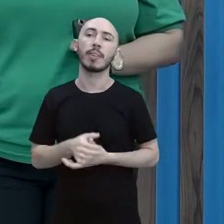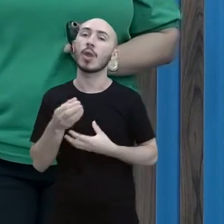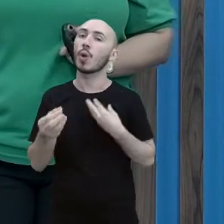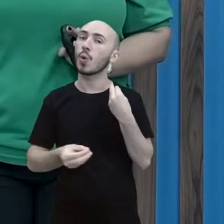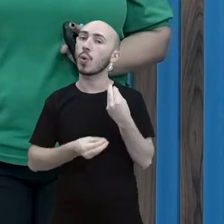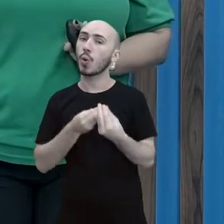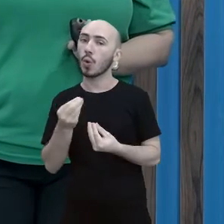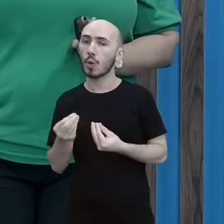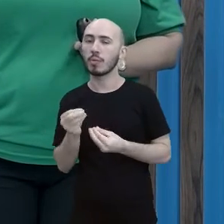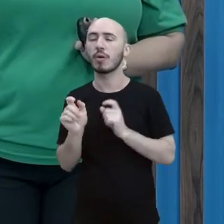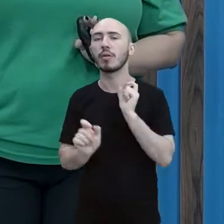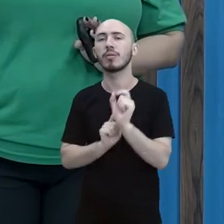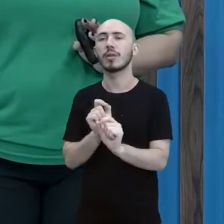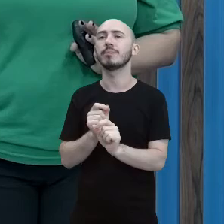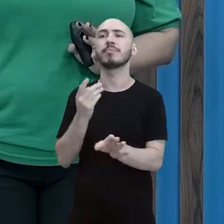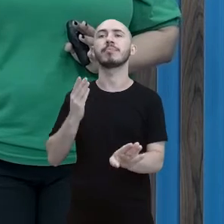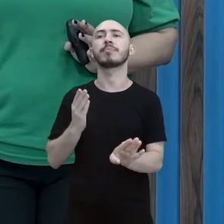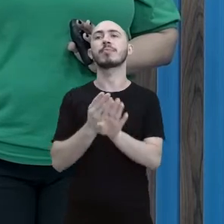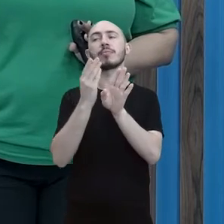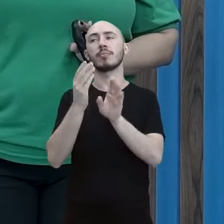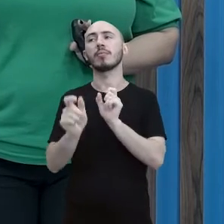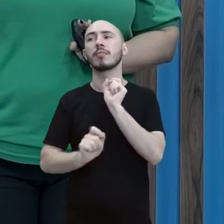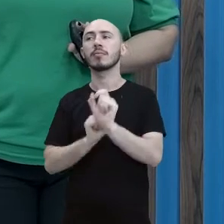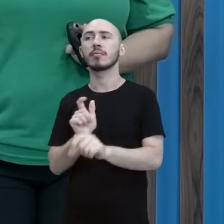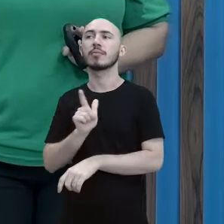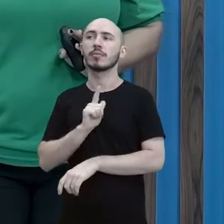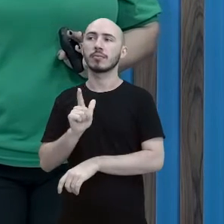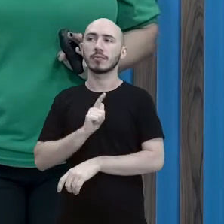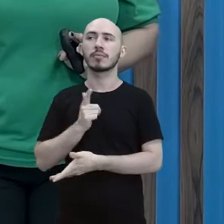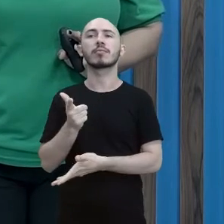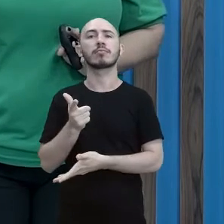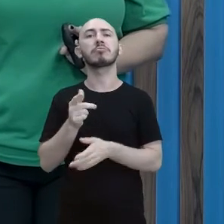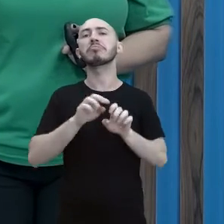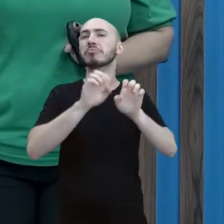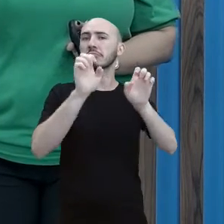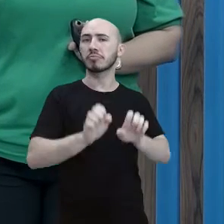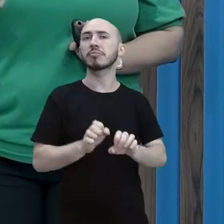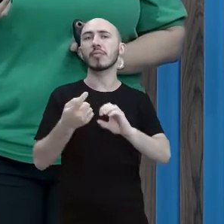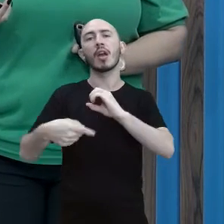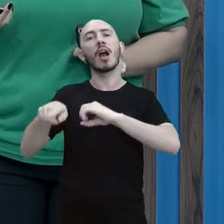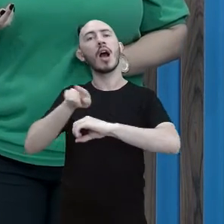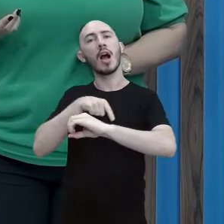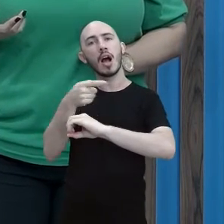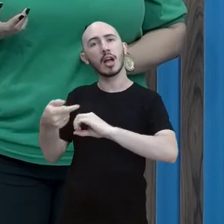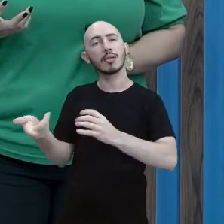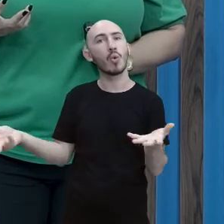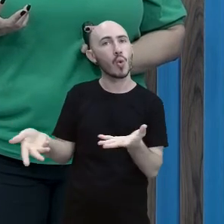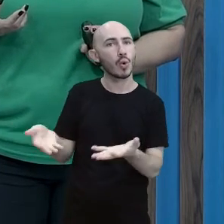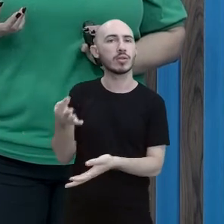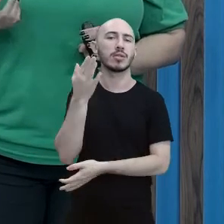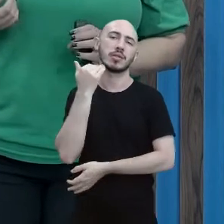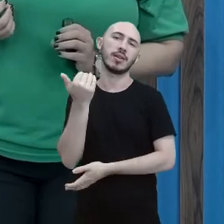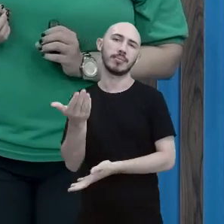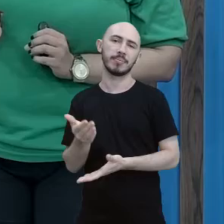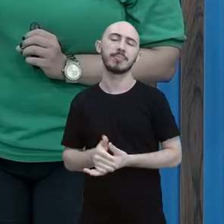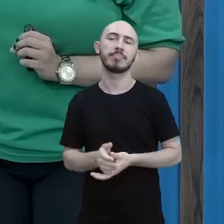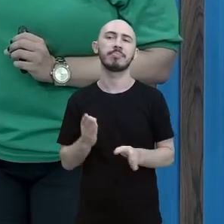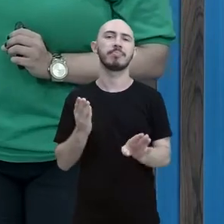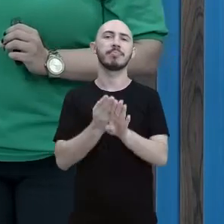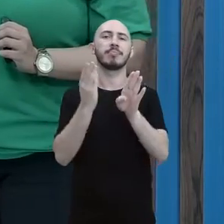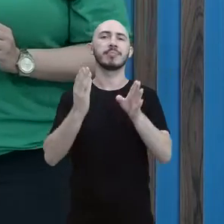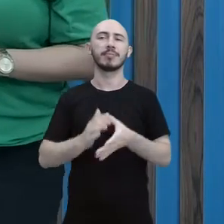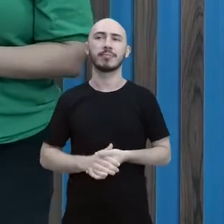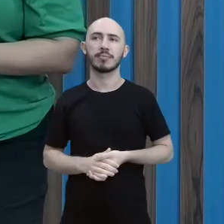como foi que se chegou nessa estrutura do átomo como a gente conhece hoje, tá? Então